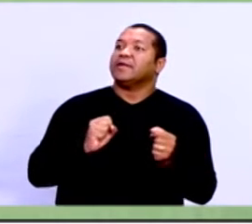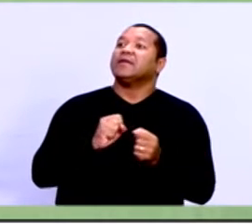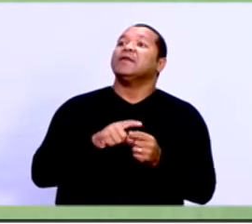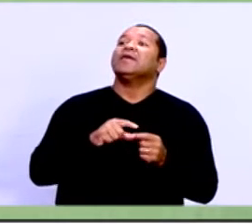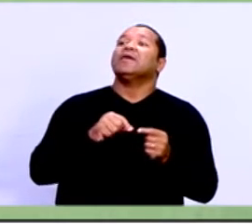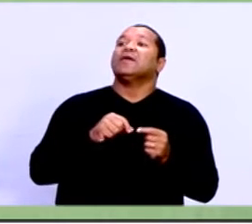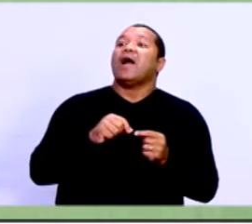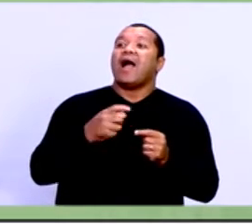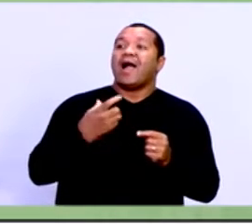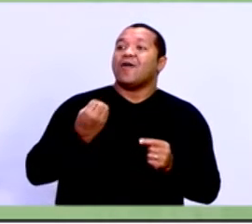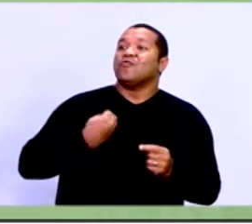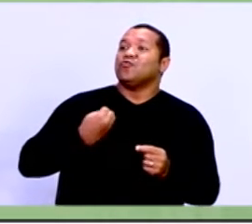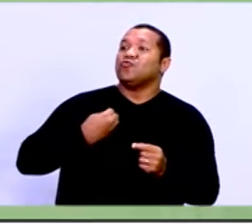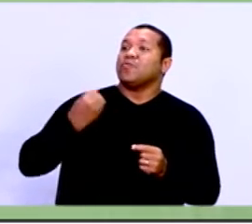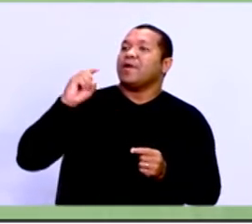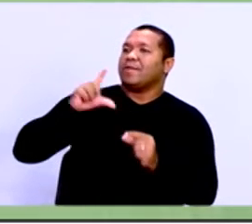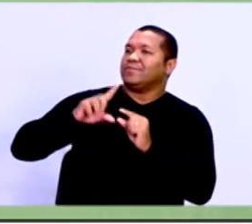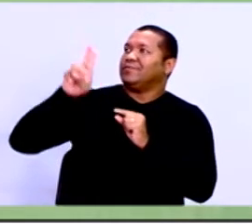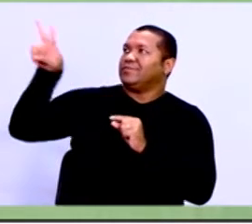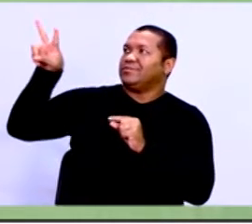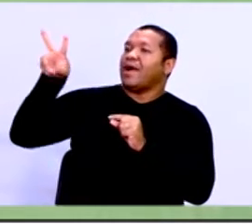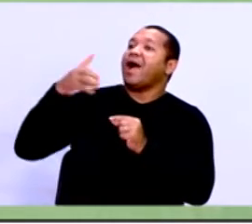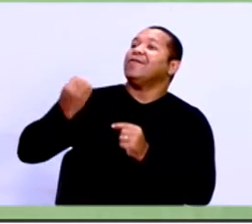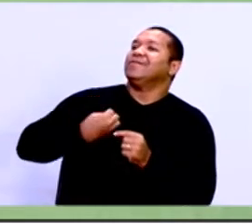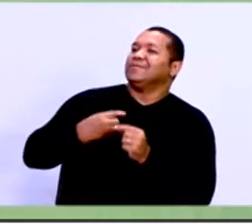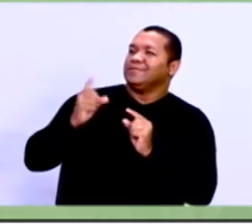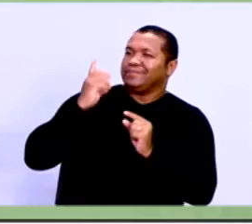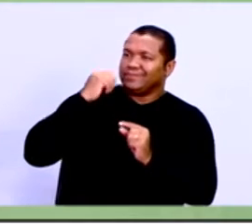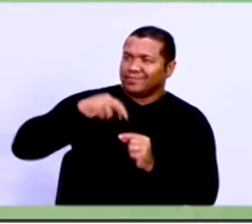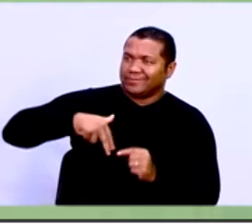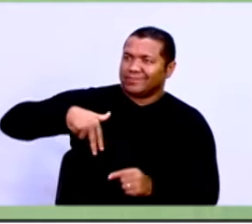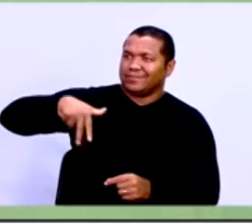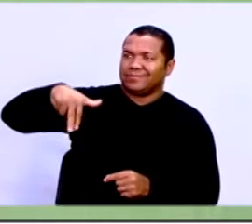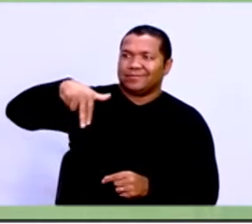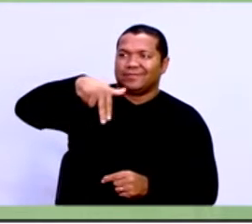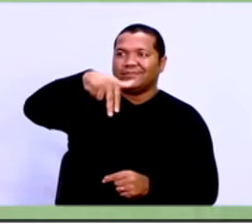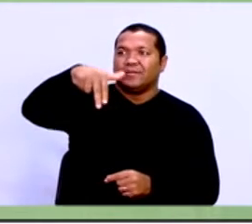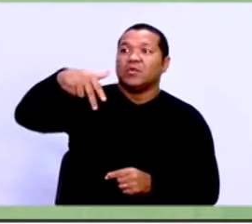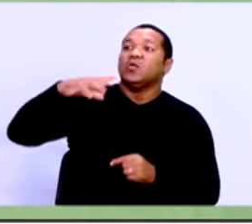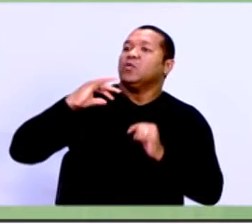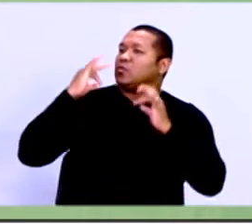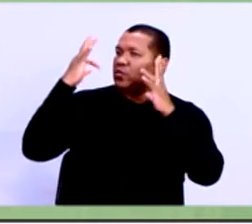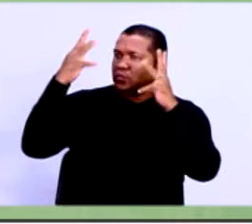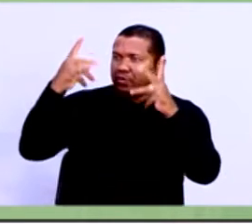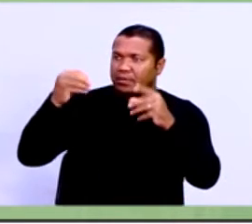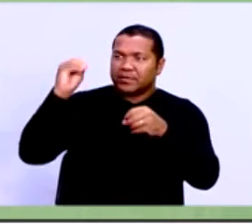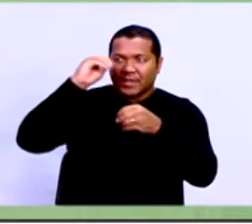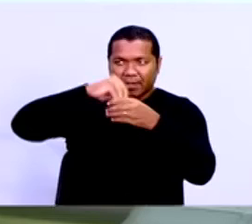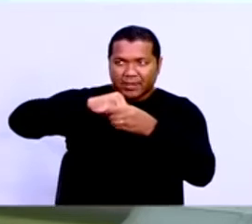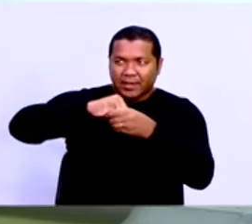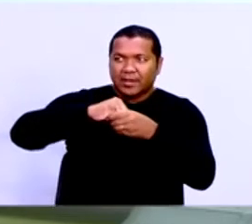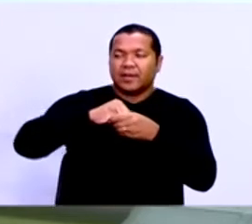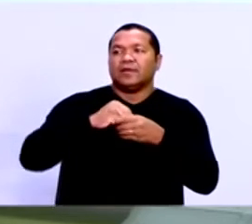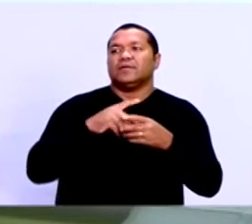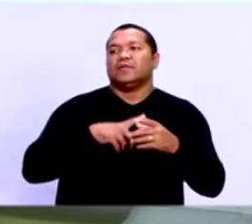foi chamada essas tvs com tudo isso faz parte da arquitetura ou no sistema de c e vai precisar de um